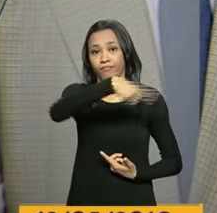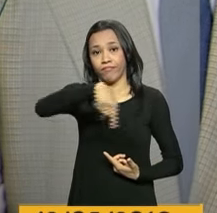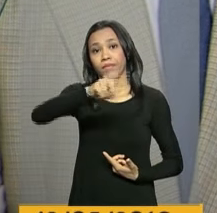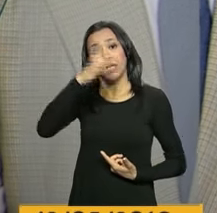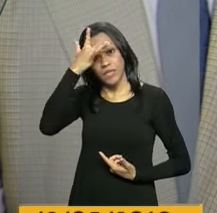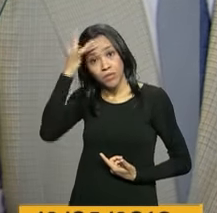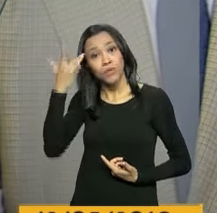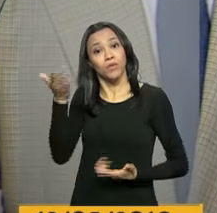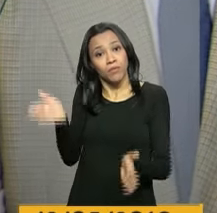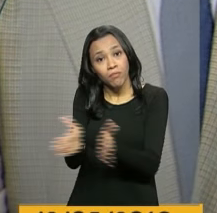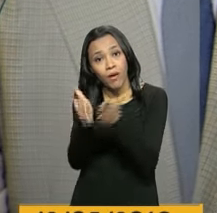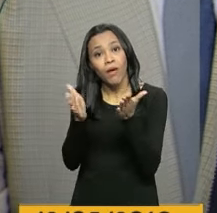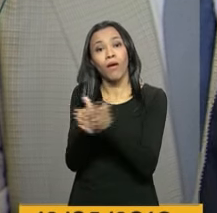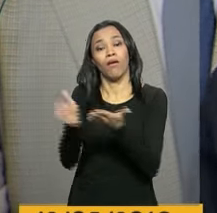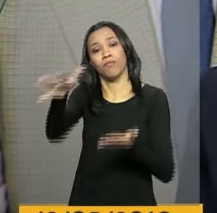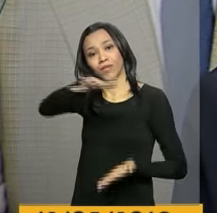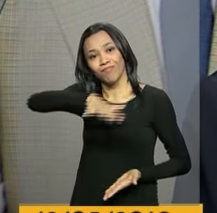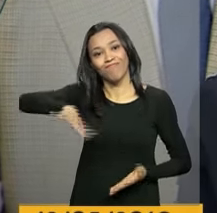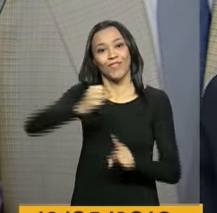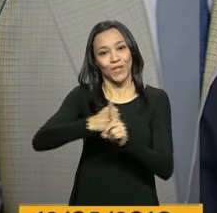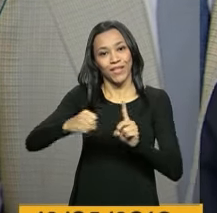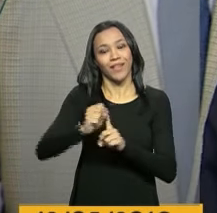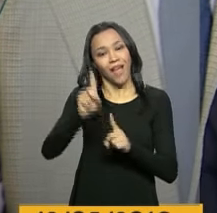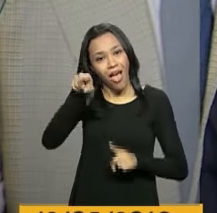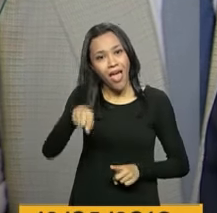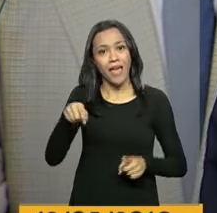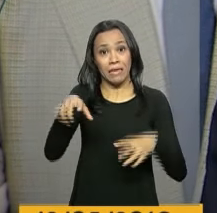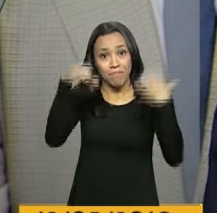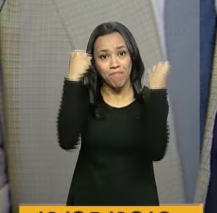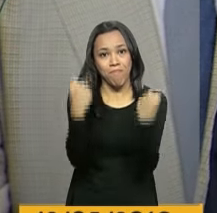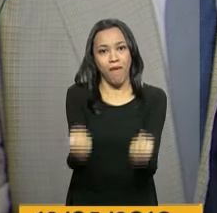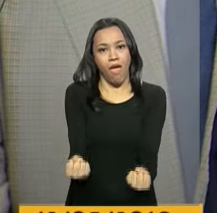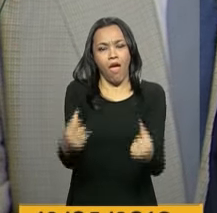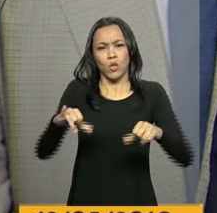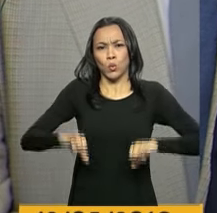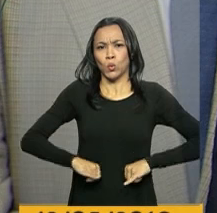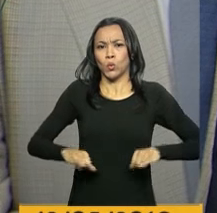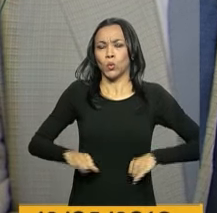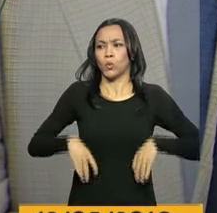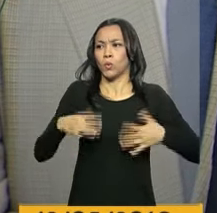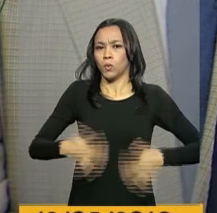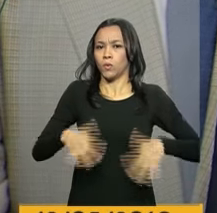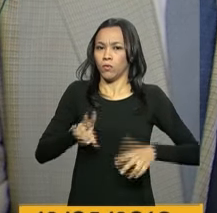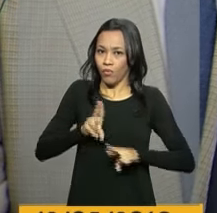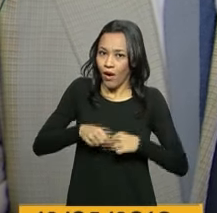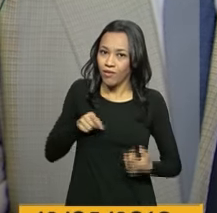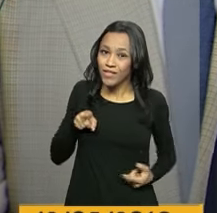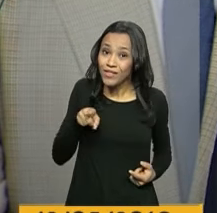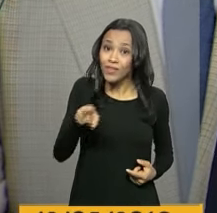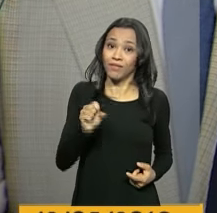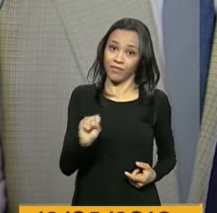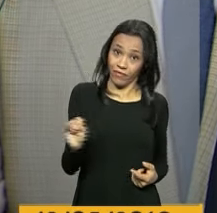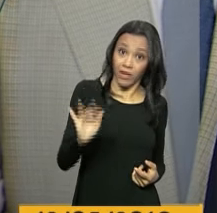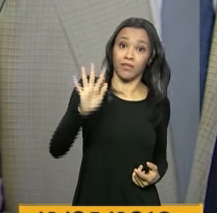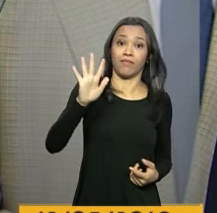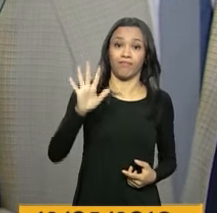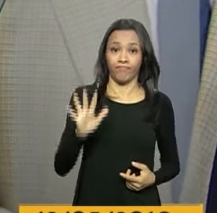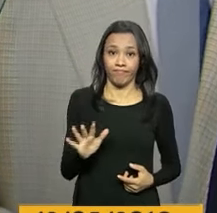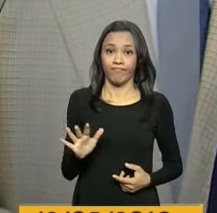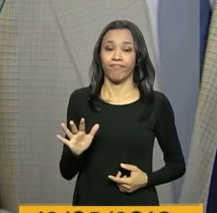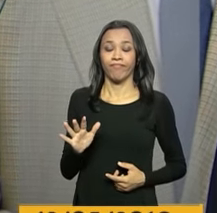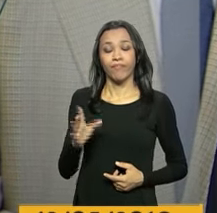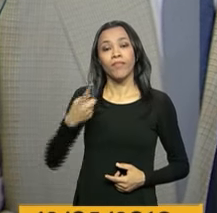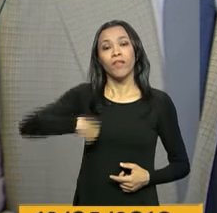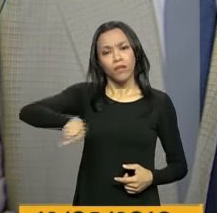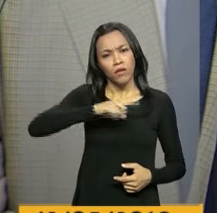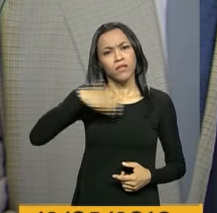menos protegidos da sociedade é que pagam a parte mais pesada dessa conta. Nós todos sabemos que há